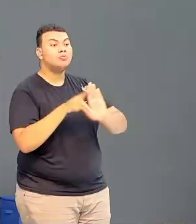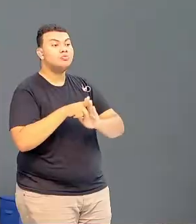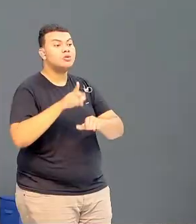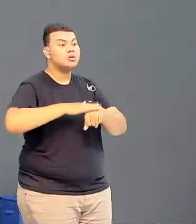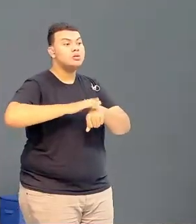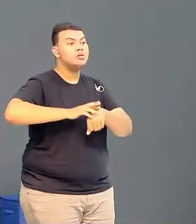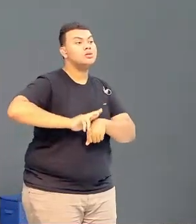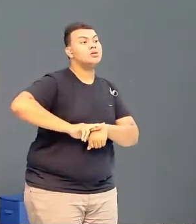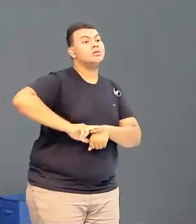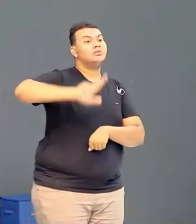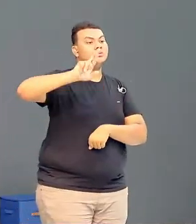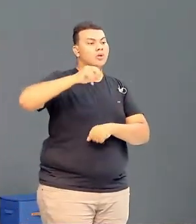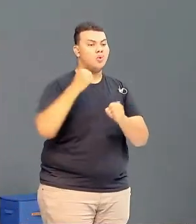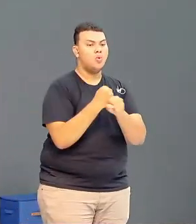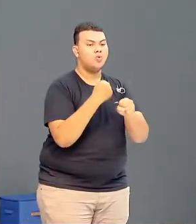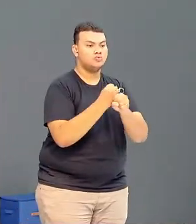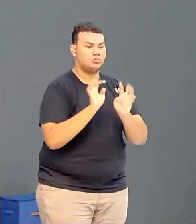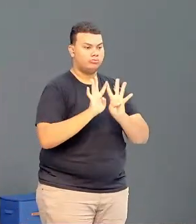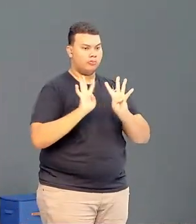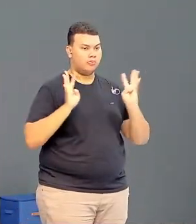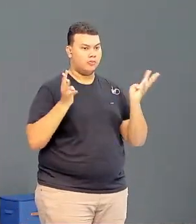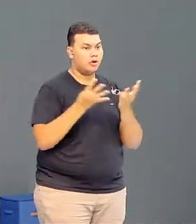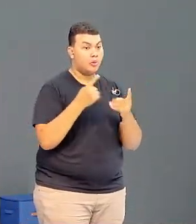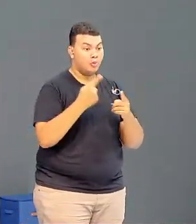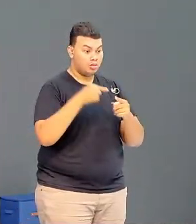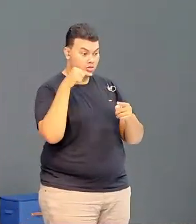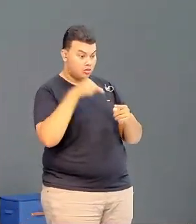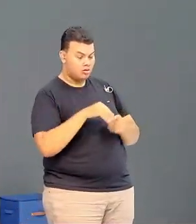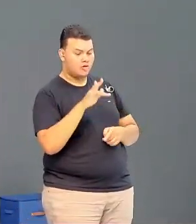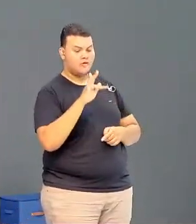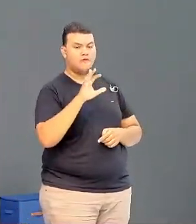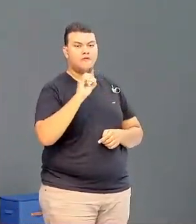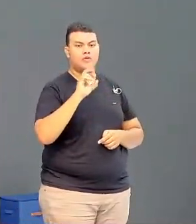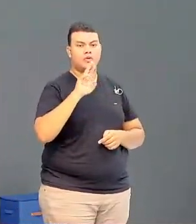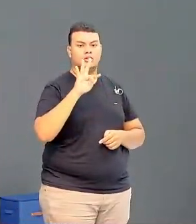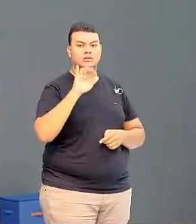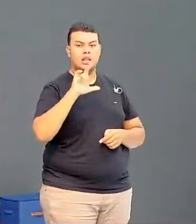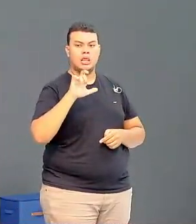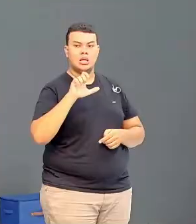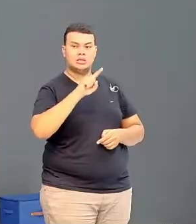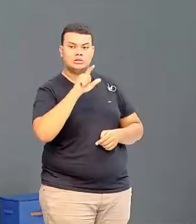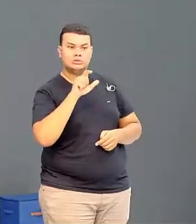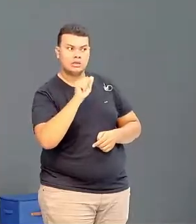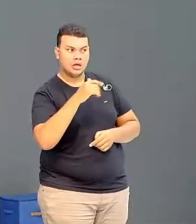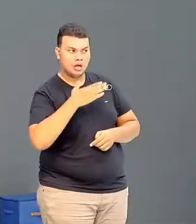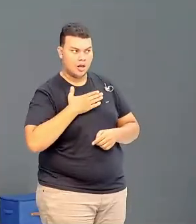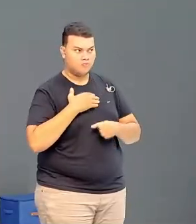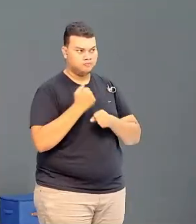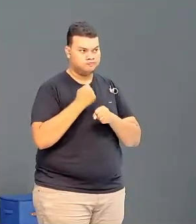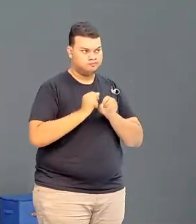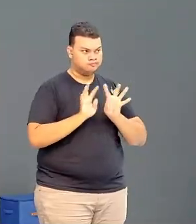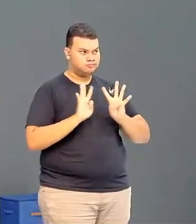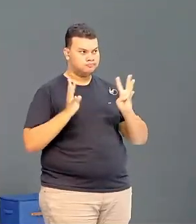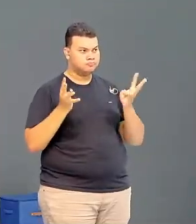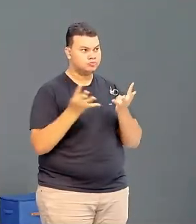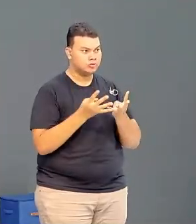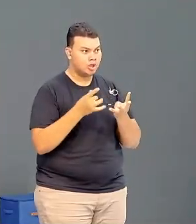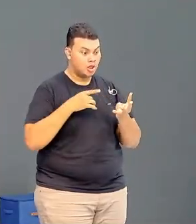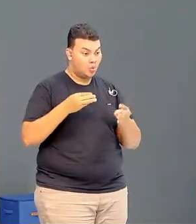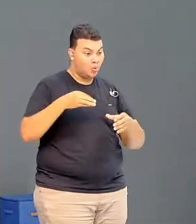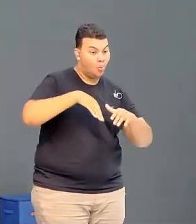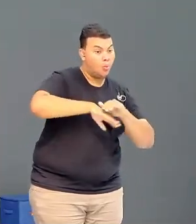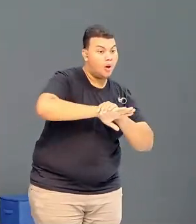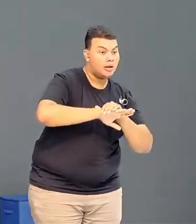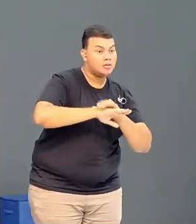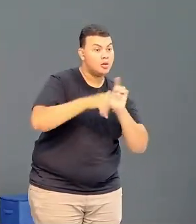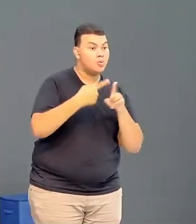fortaleza. Guarde isso, tá? O que é uma fortaleza? Eu faço uma construção e deixo ali dentro aquilo que eu sei que me